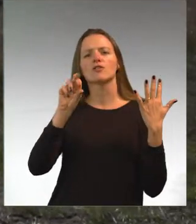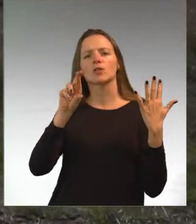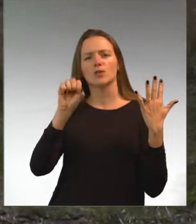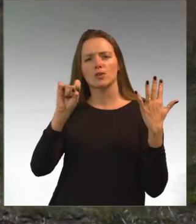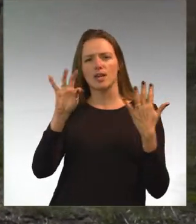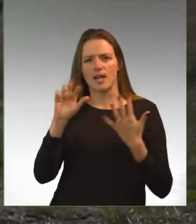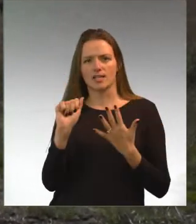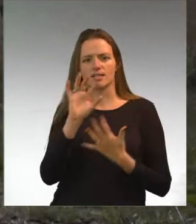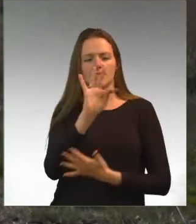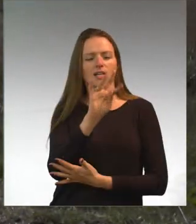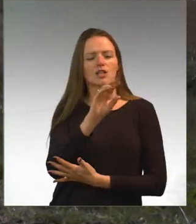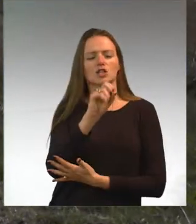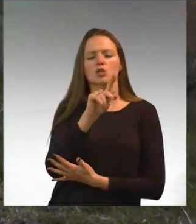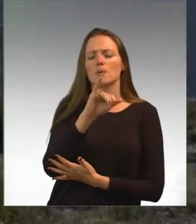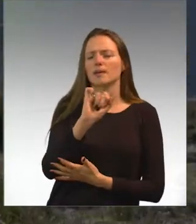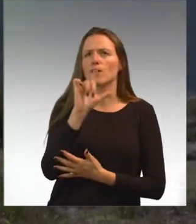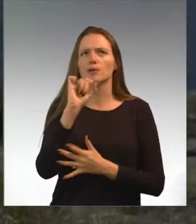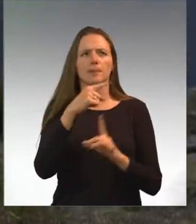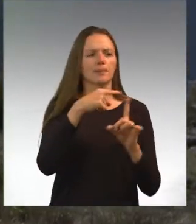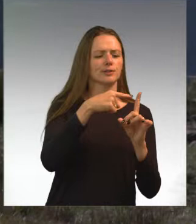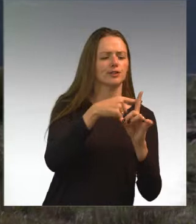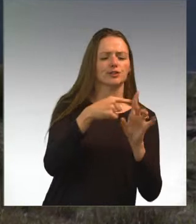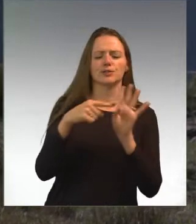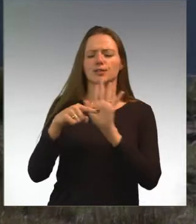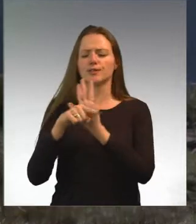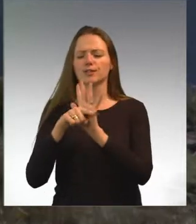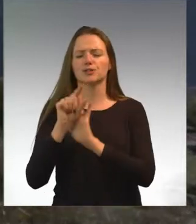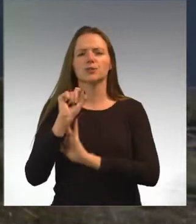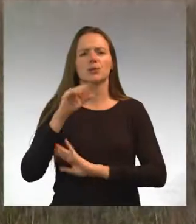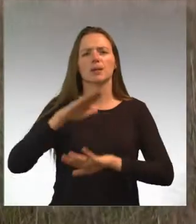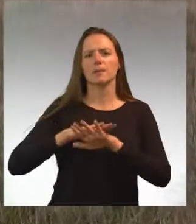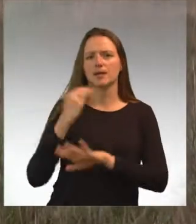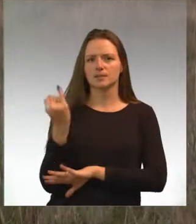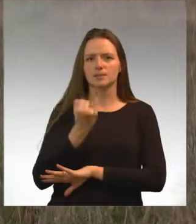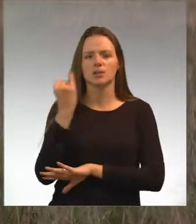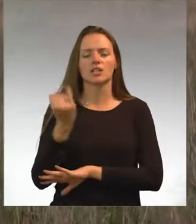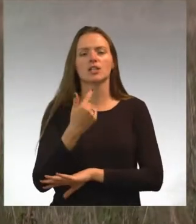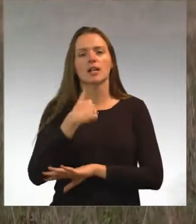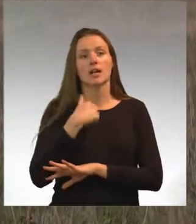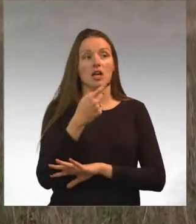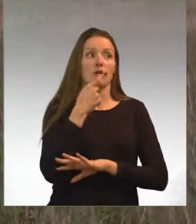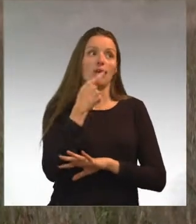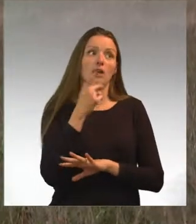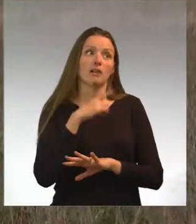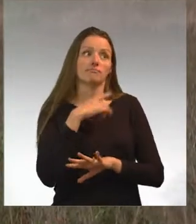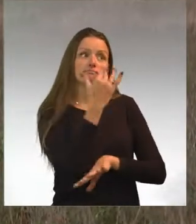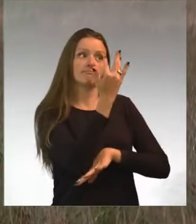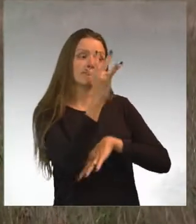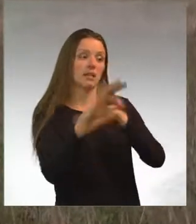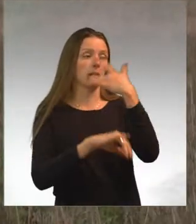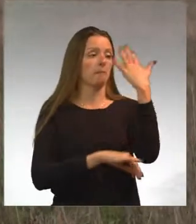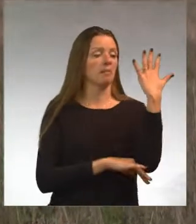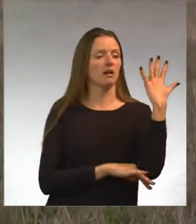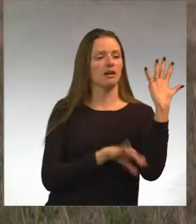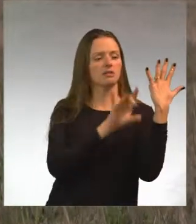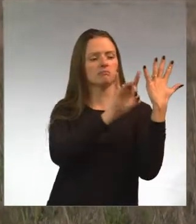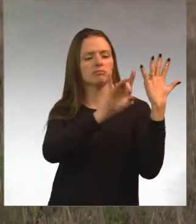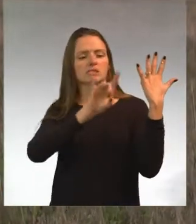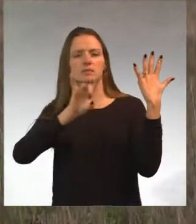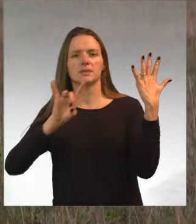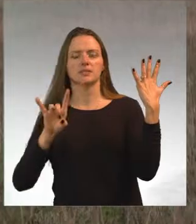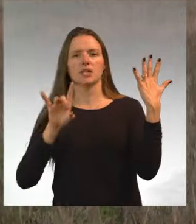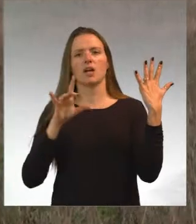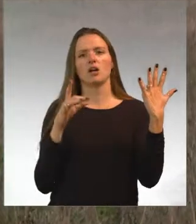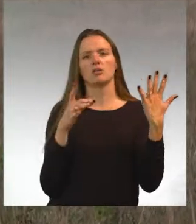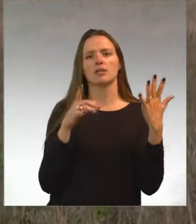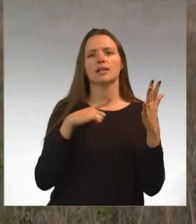existia de bom, que existia de importante. Aí falei, tem plantas, espécies vegetais,